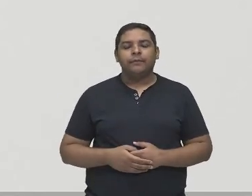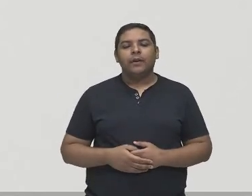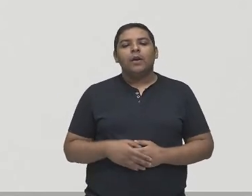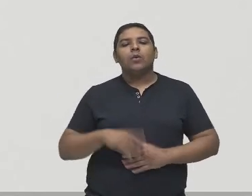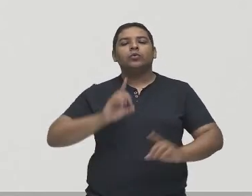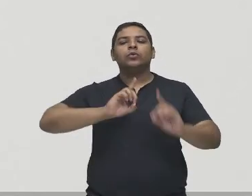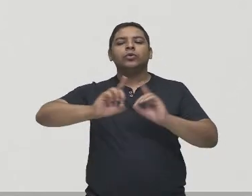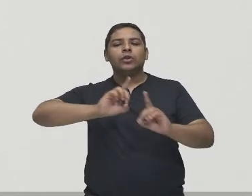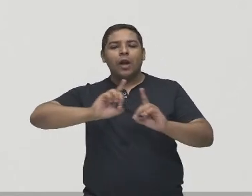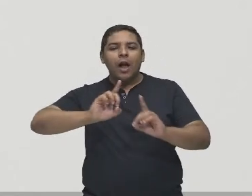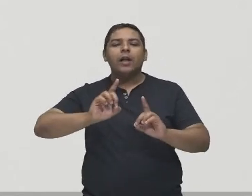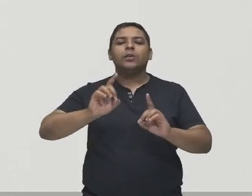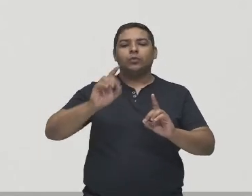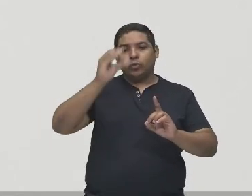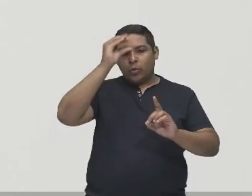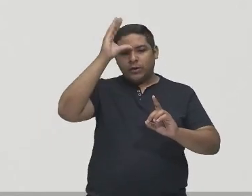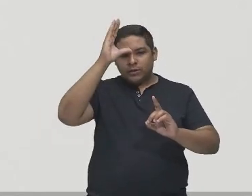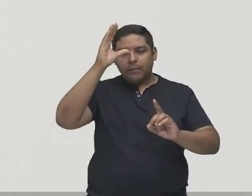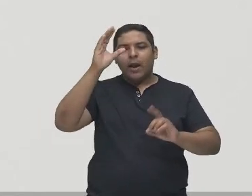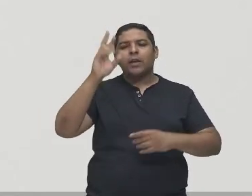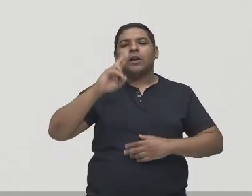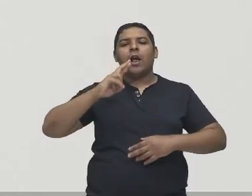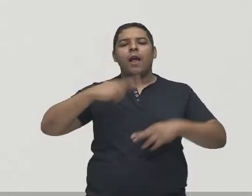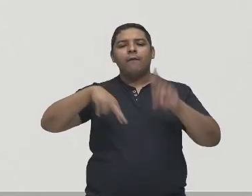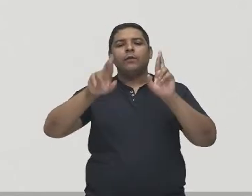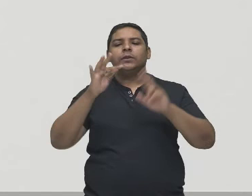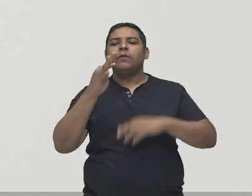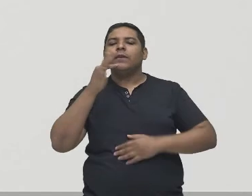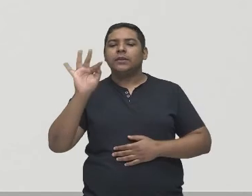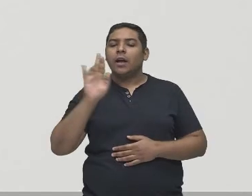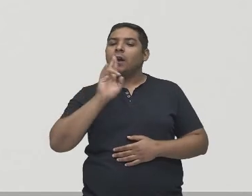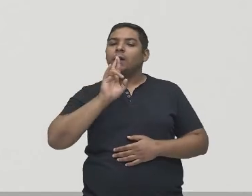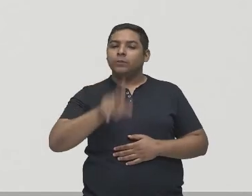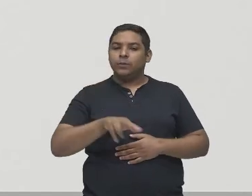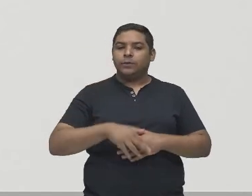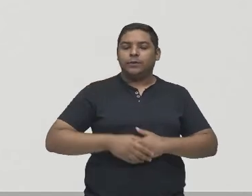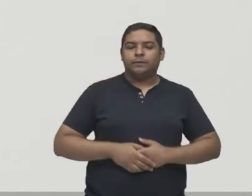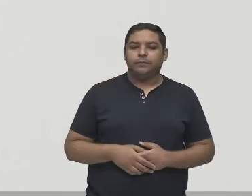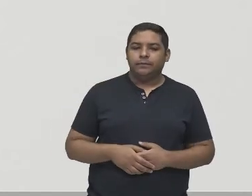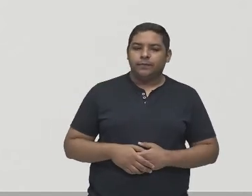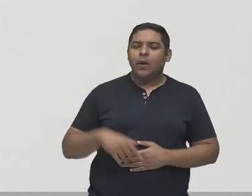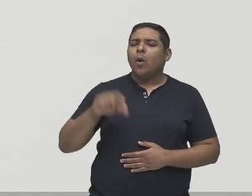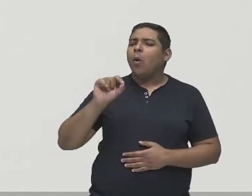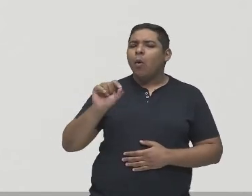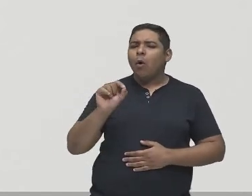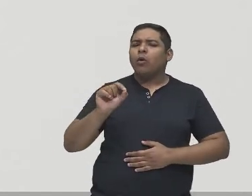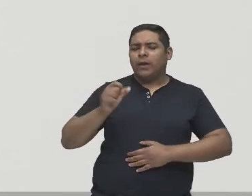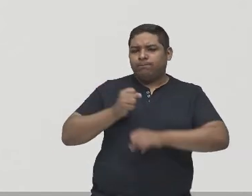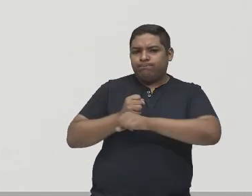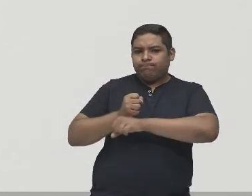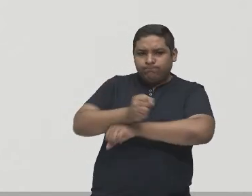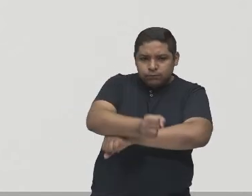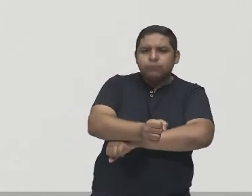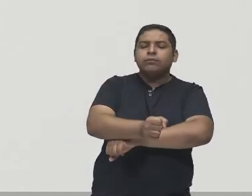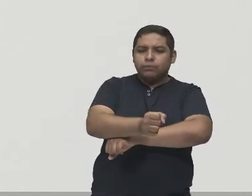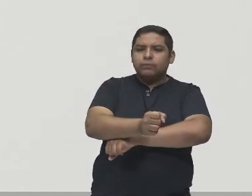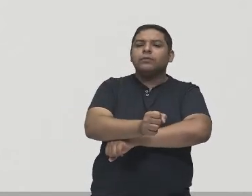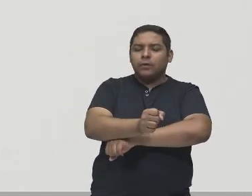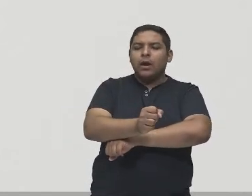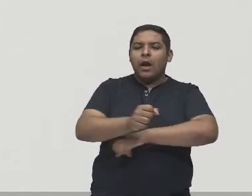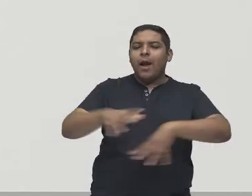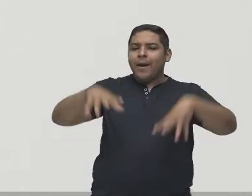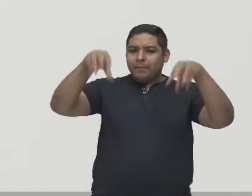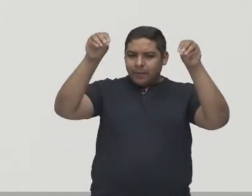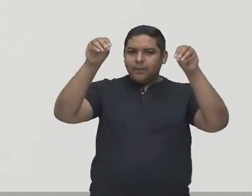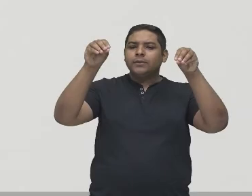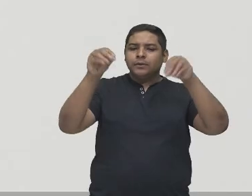seus conhecimentos sobre a Revolução Francesa, responda. O que a tomada da Bastilha representou para os franceses durante a Revolução? Então,